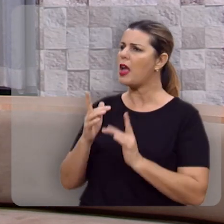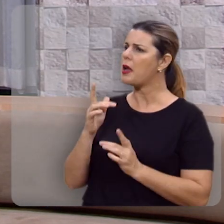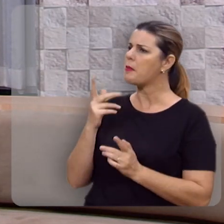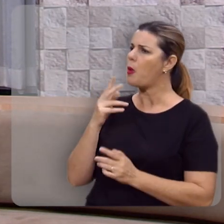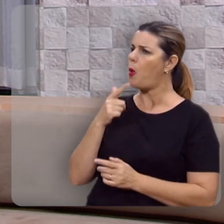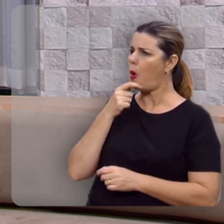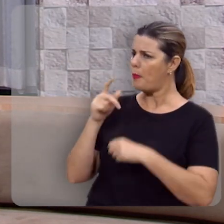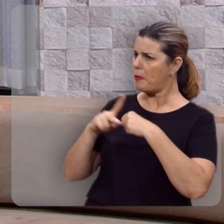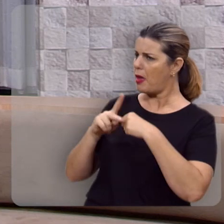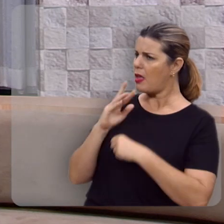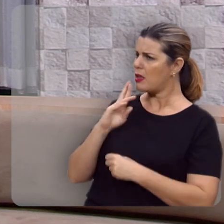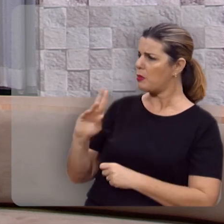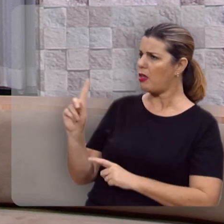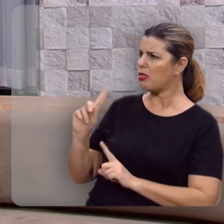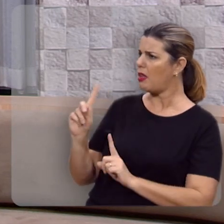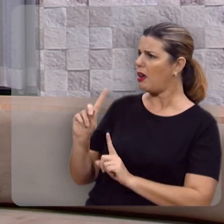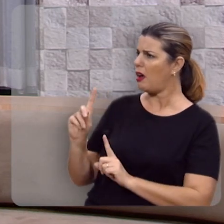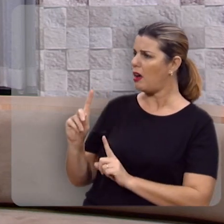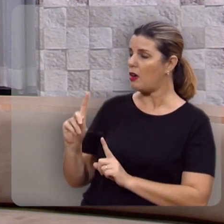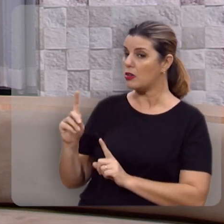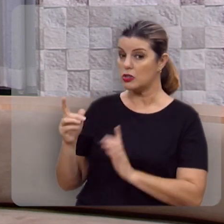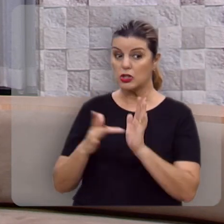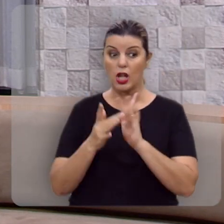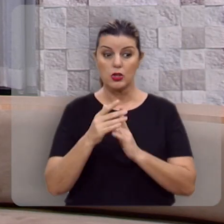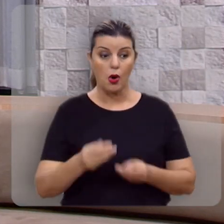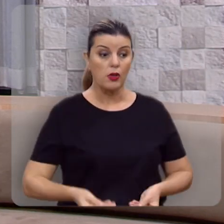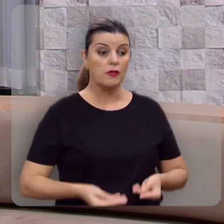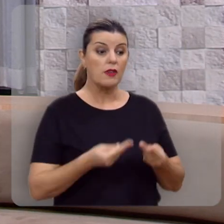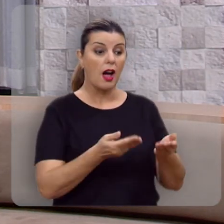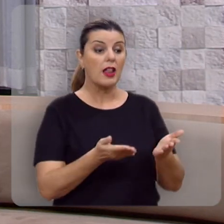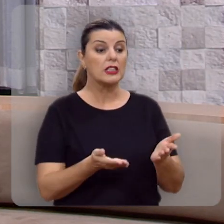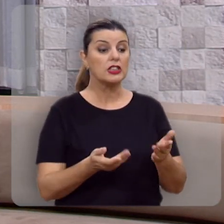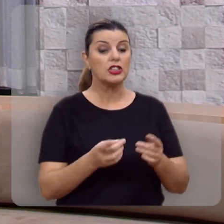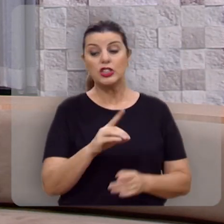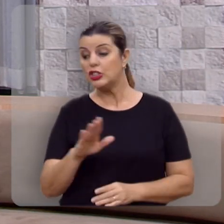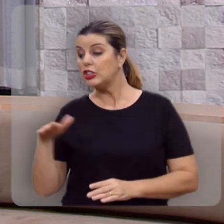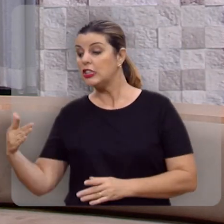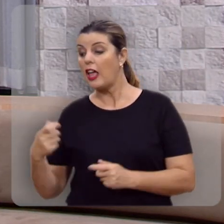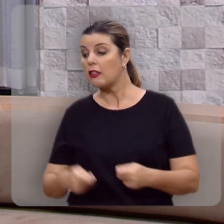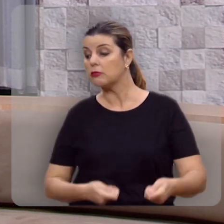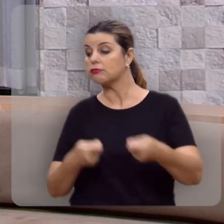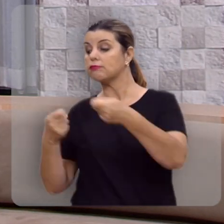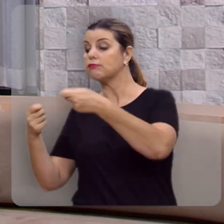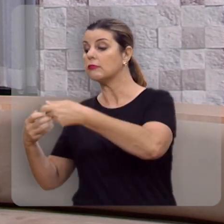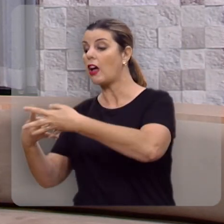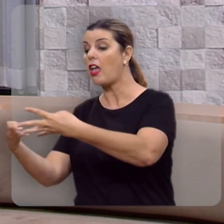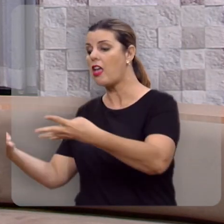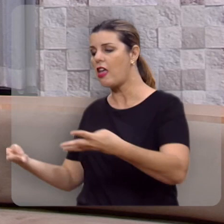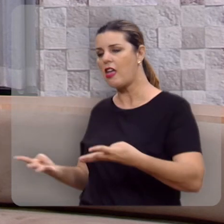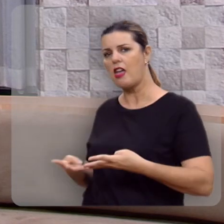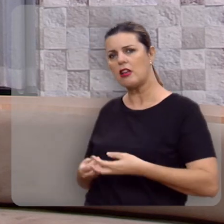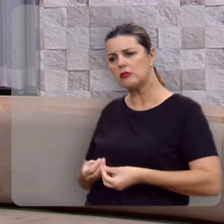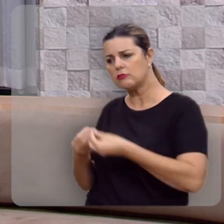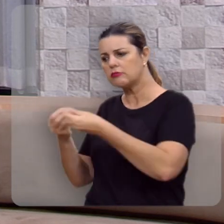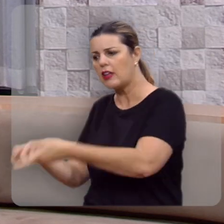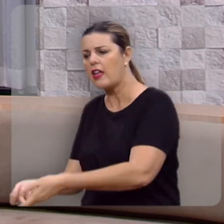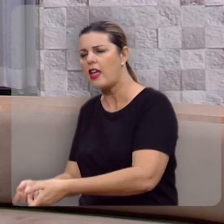não. E Jesus diz, lançai a rede à direita do barco e achareis. Quando lançam as